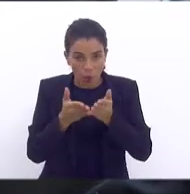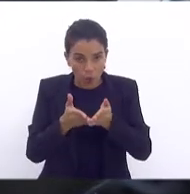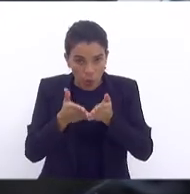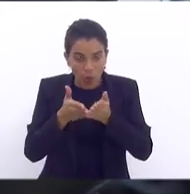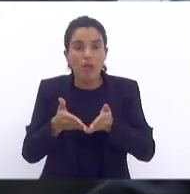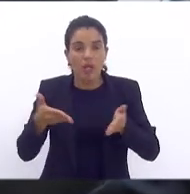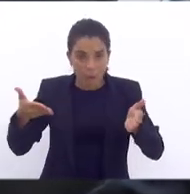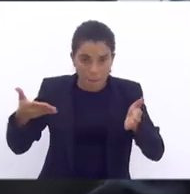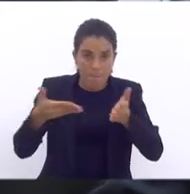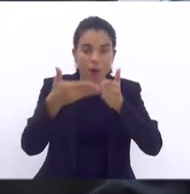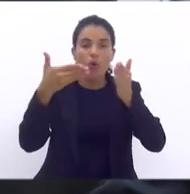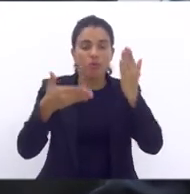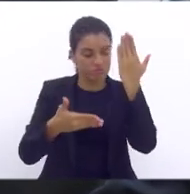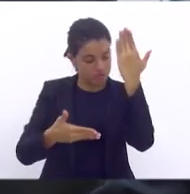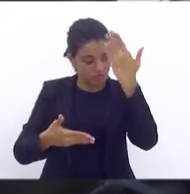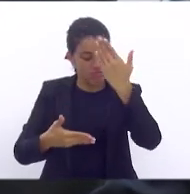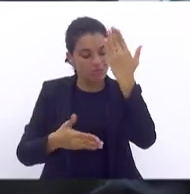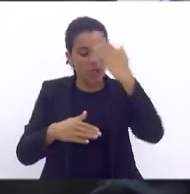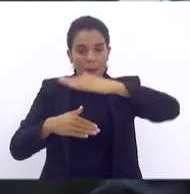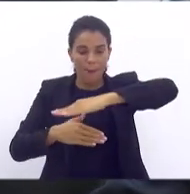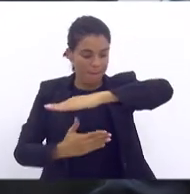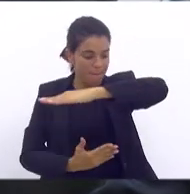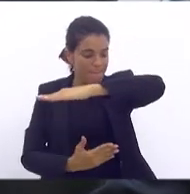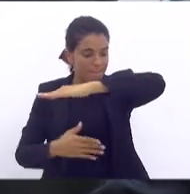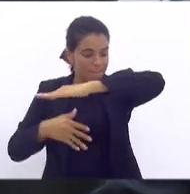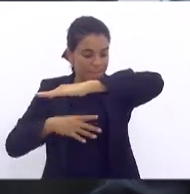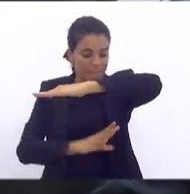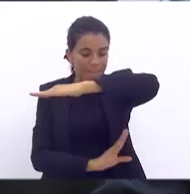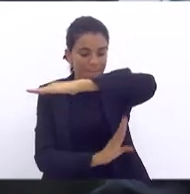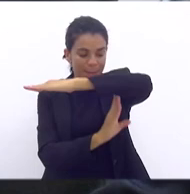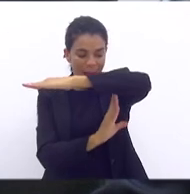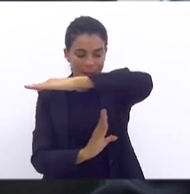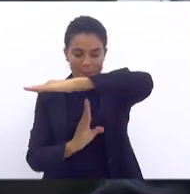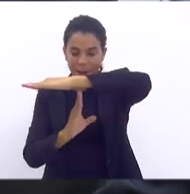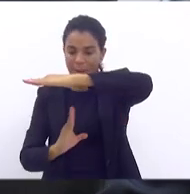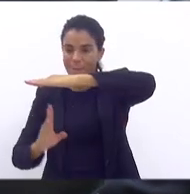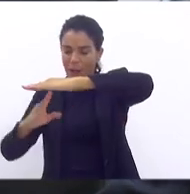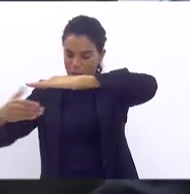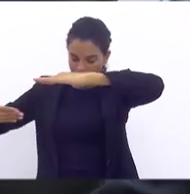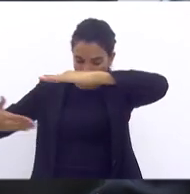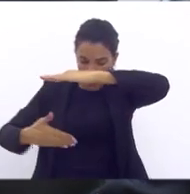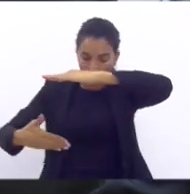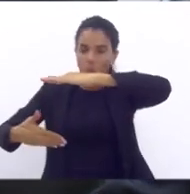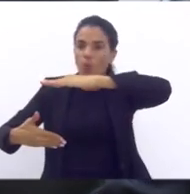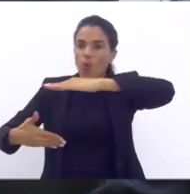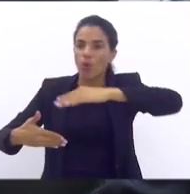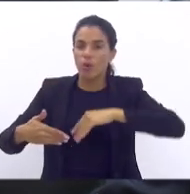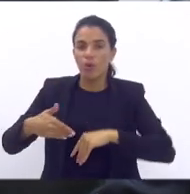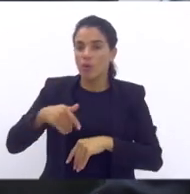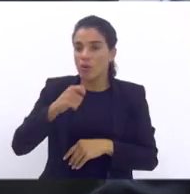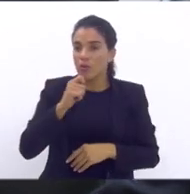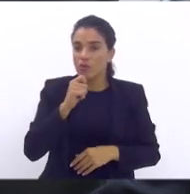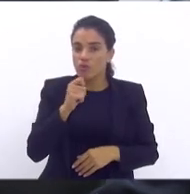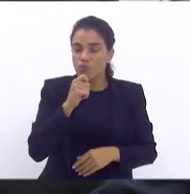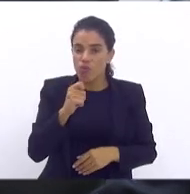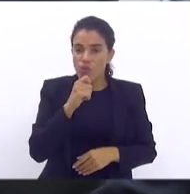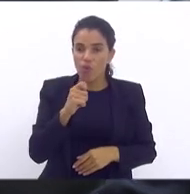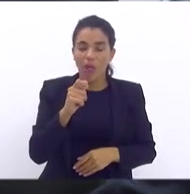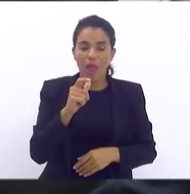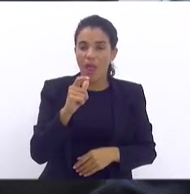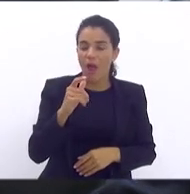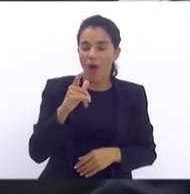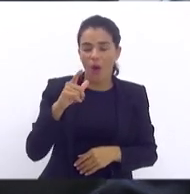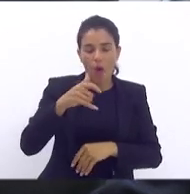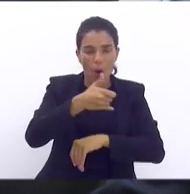Niterói, que poderia acabar com o Rio e Niterói. E não tem tanto elemento técnico para isso. Não tem vazamento de óleo. Não teve